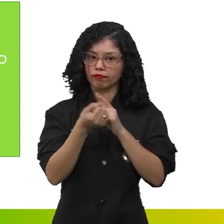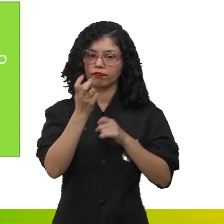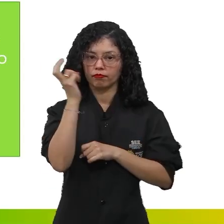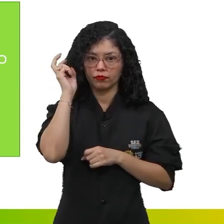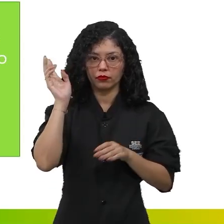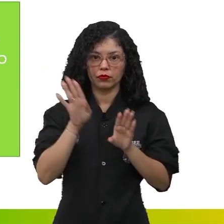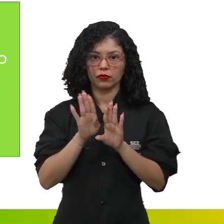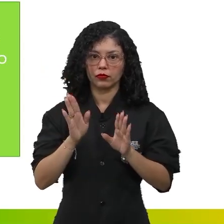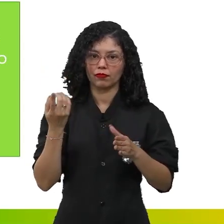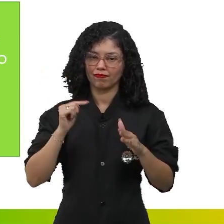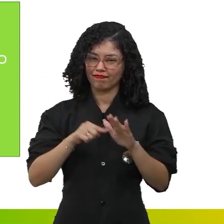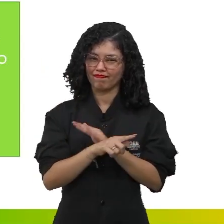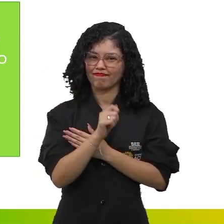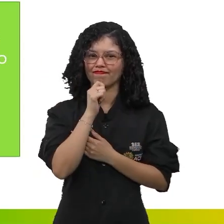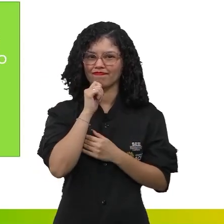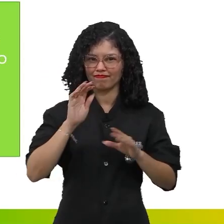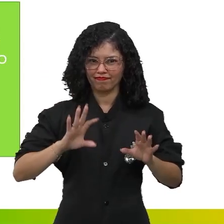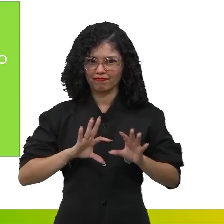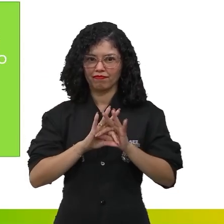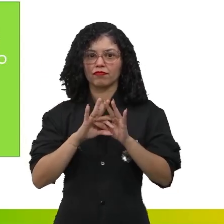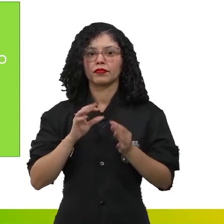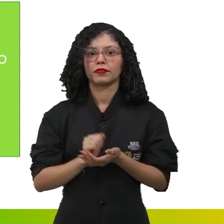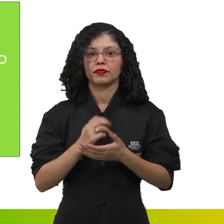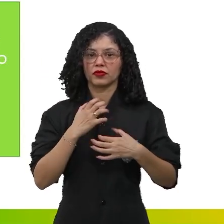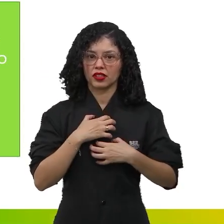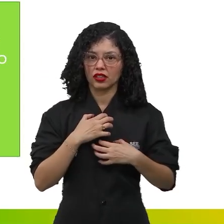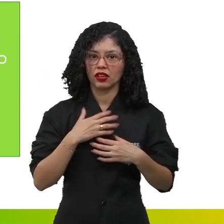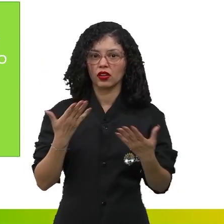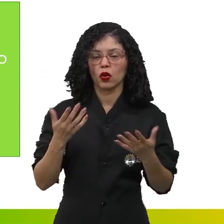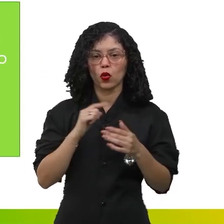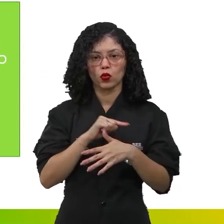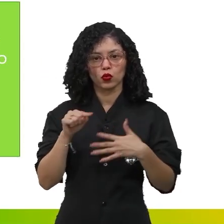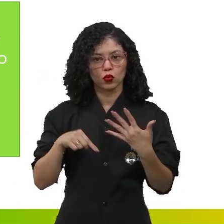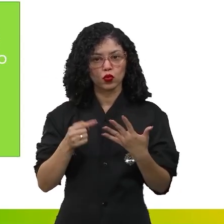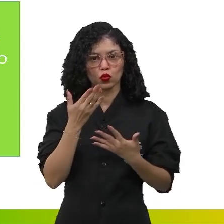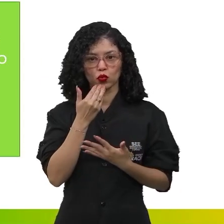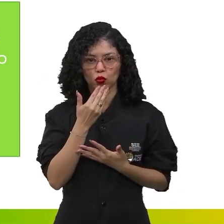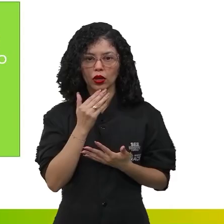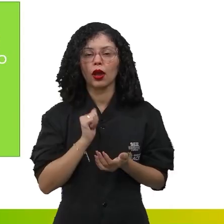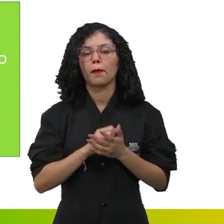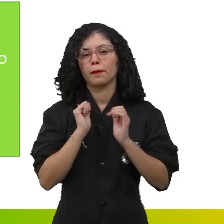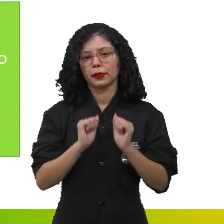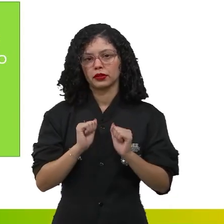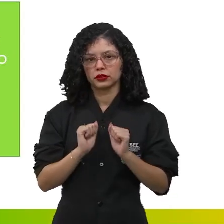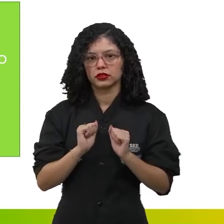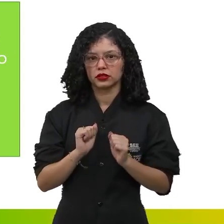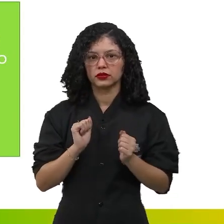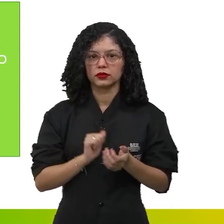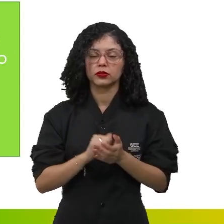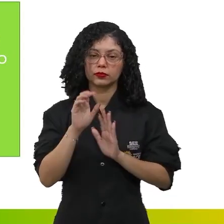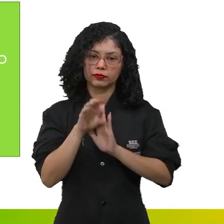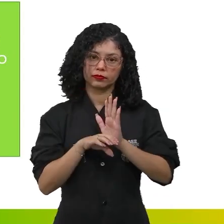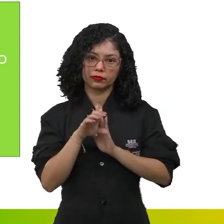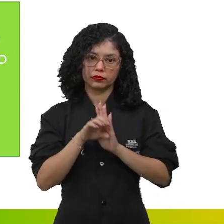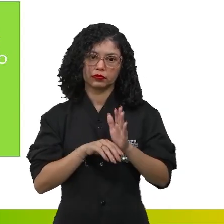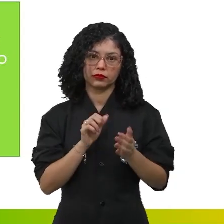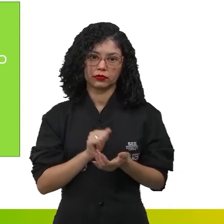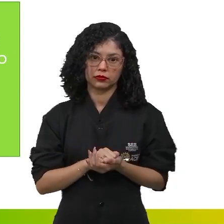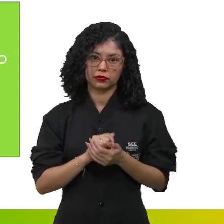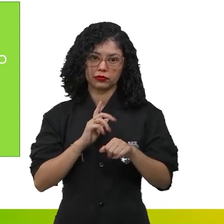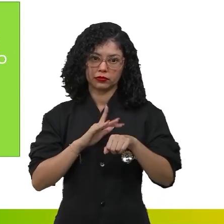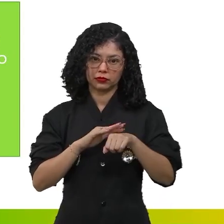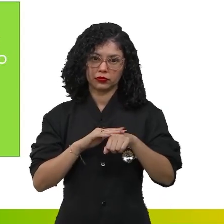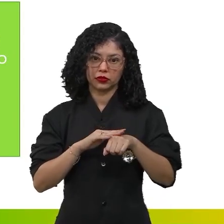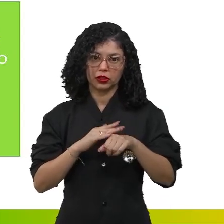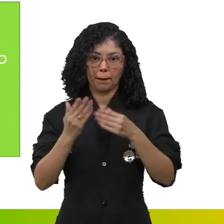culturais profundamente entrelaçados. Nesse sentido, os distúrbios alimentares podem ser definidos como